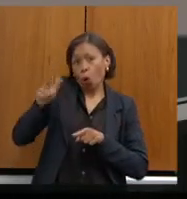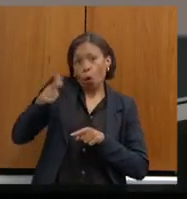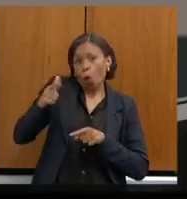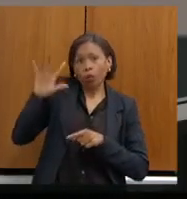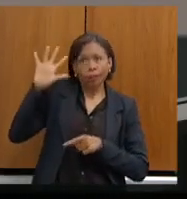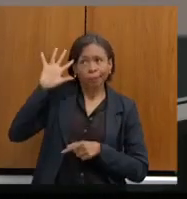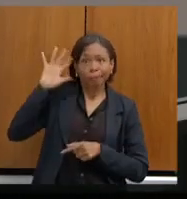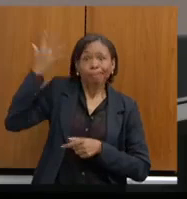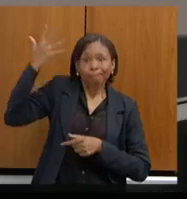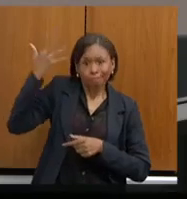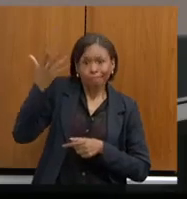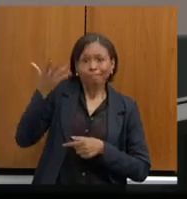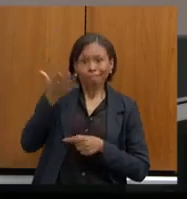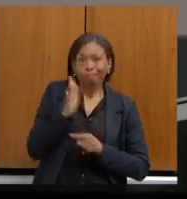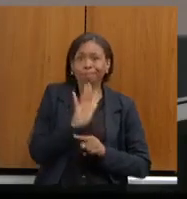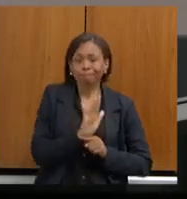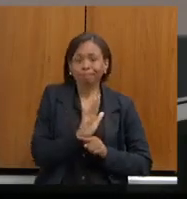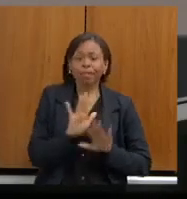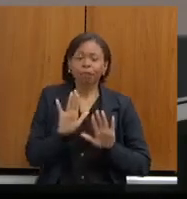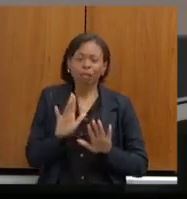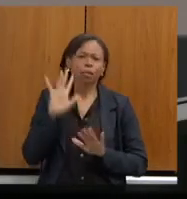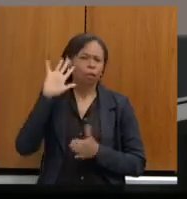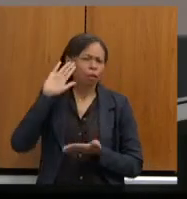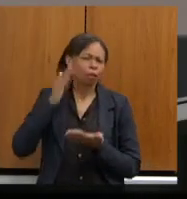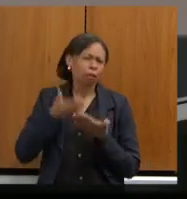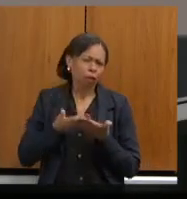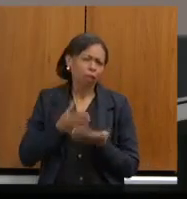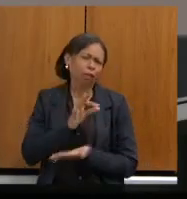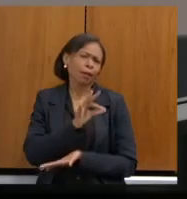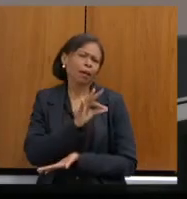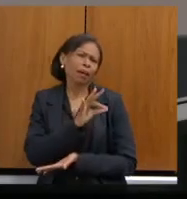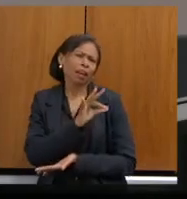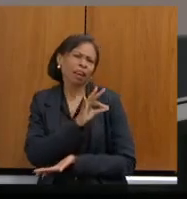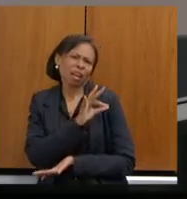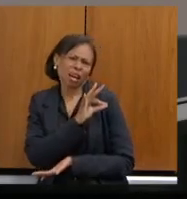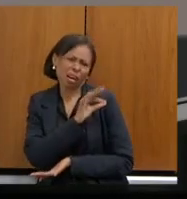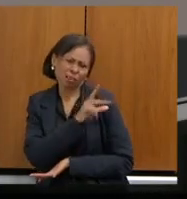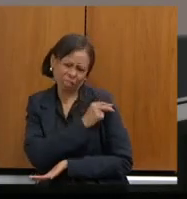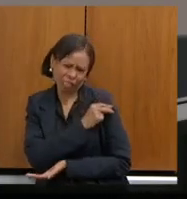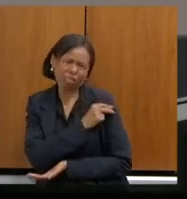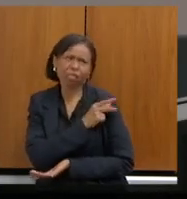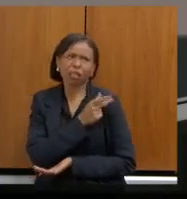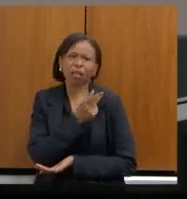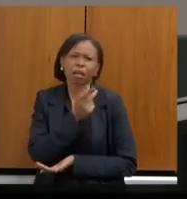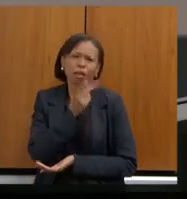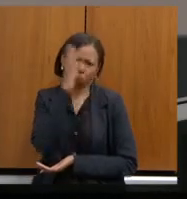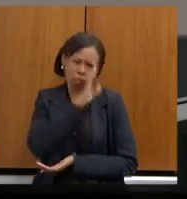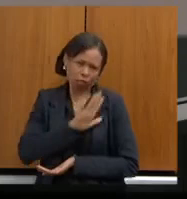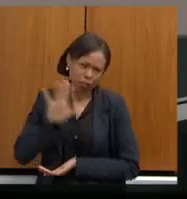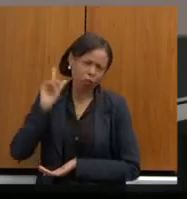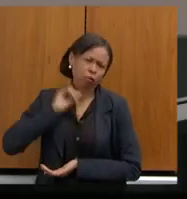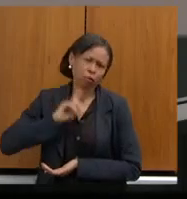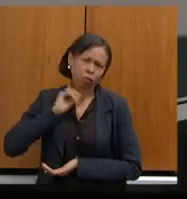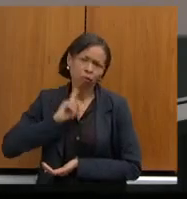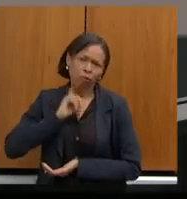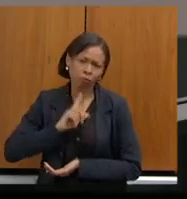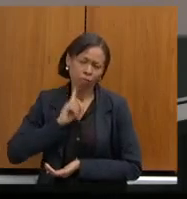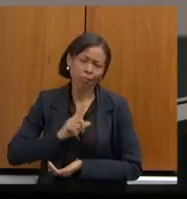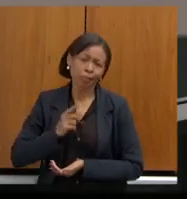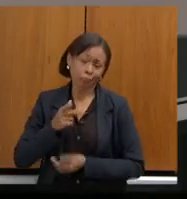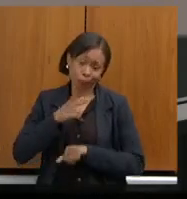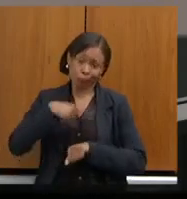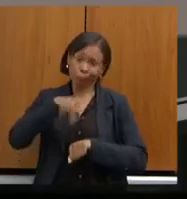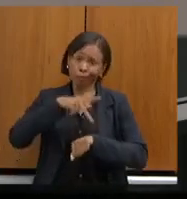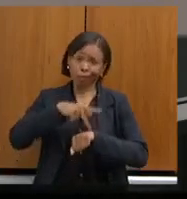resolver essa questão e acredito que com a vacinação que tá indo série no Brasil em Minas Gerais no país de mais